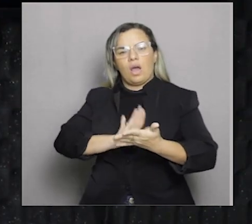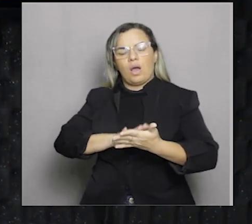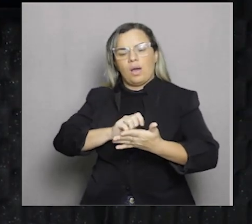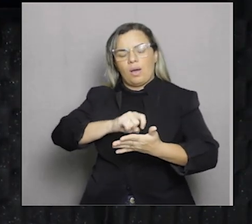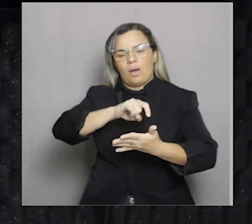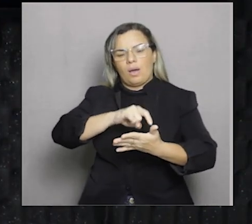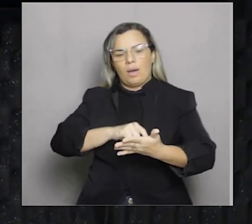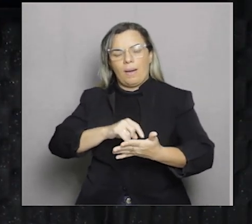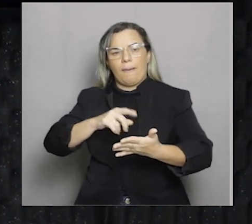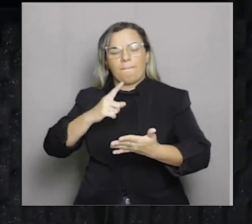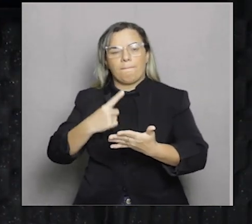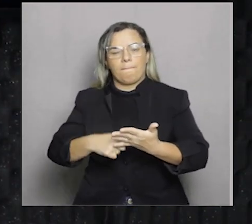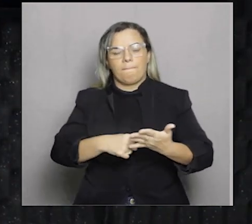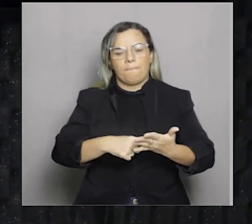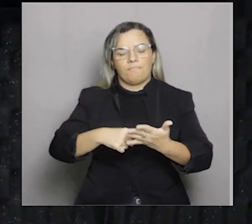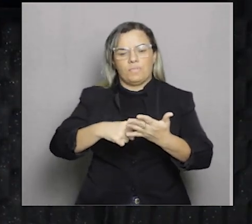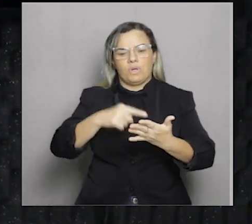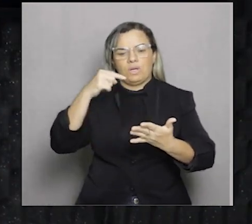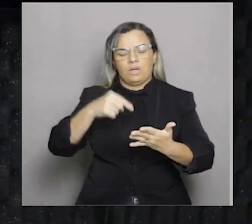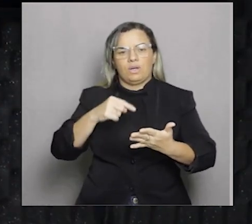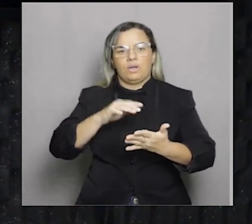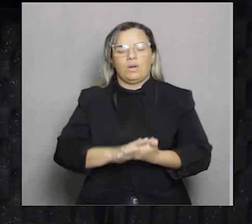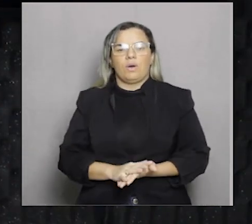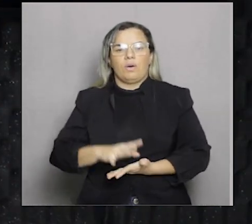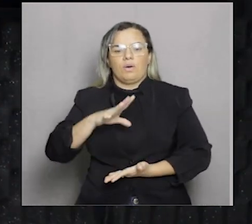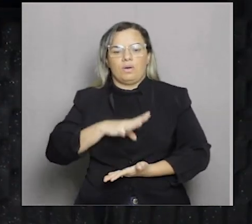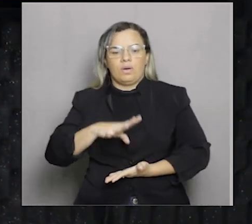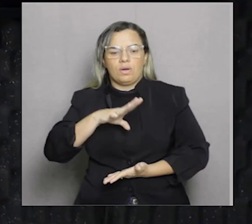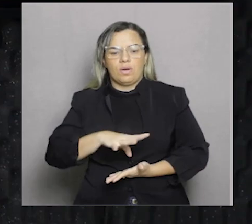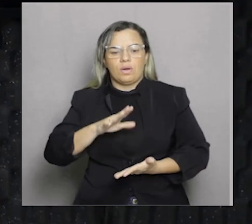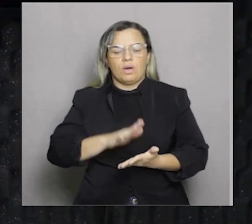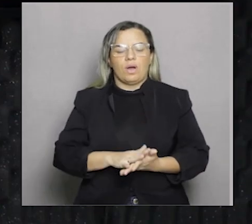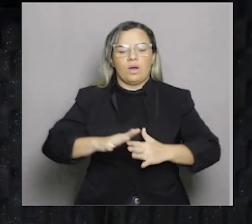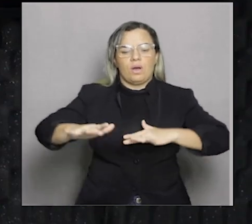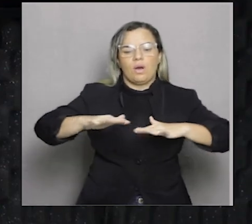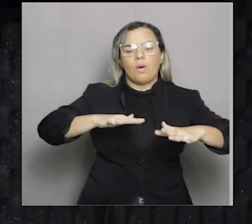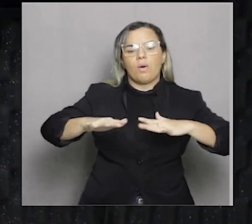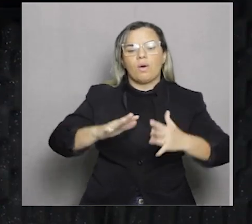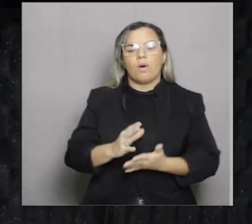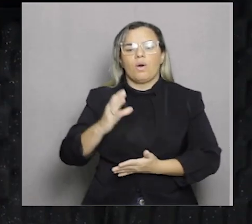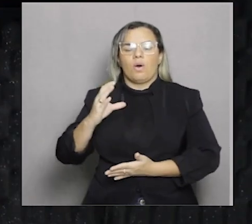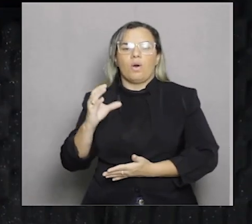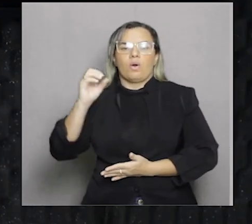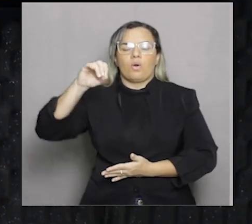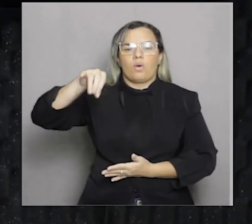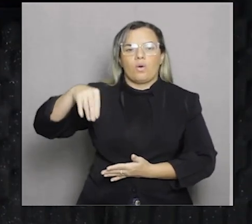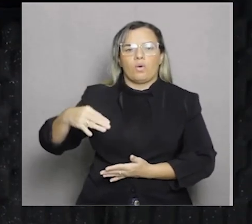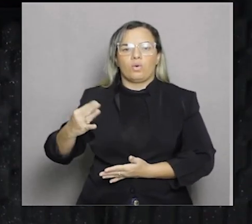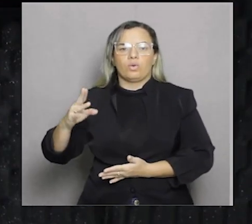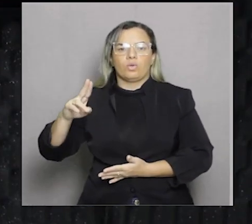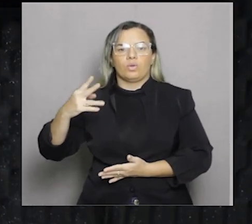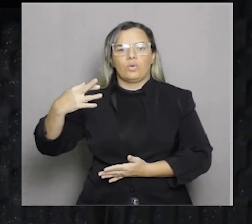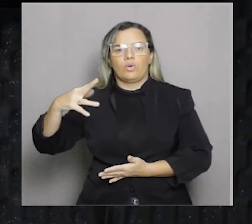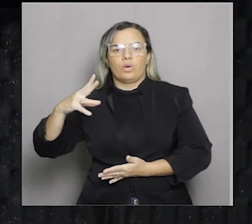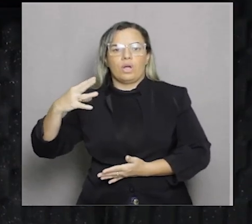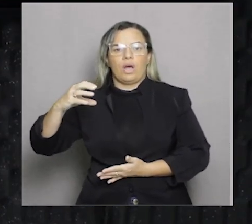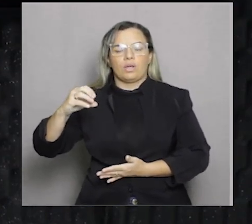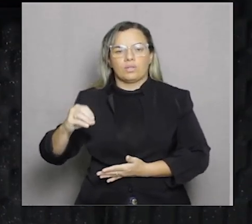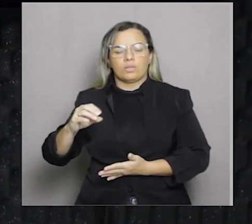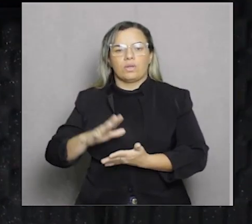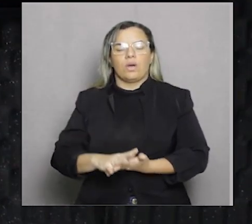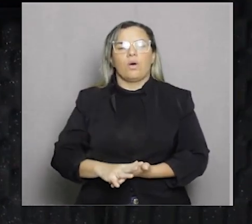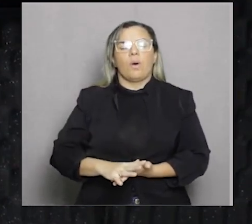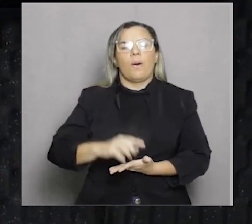É o movimento da conjuração baiana ou da conjuração dos alfaiates.